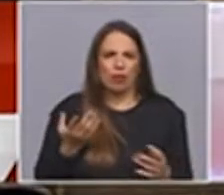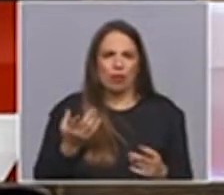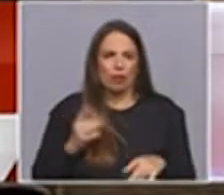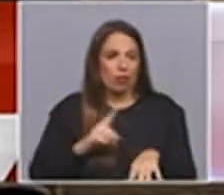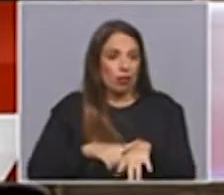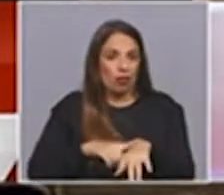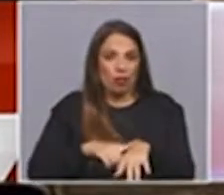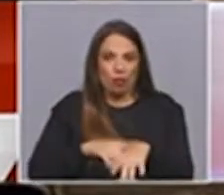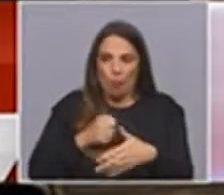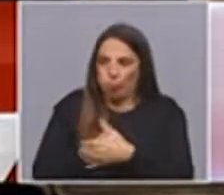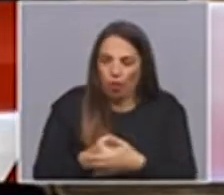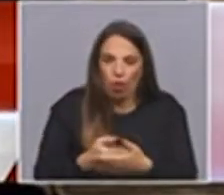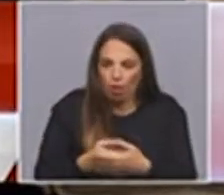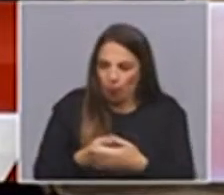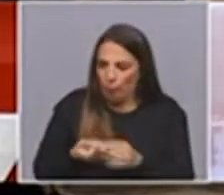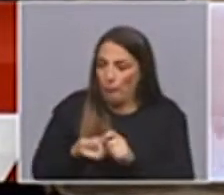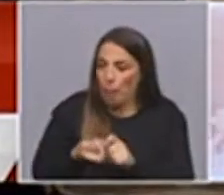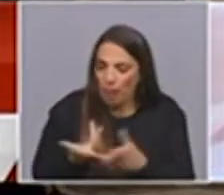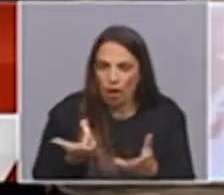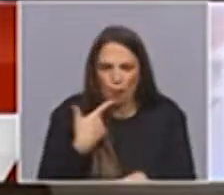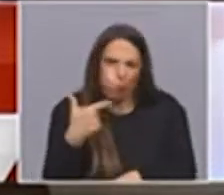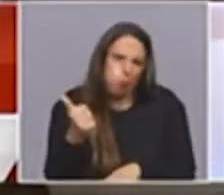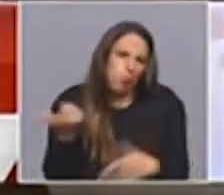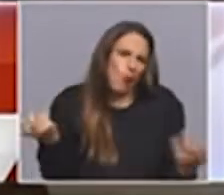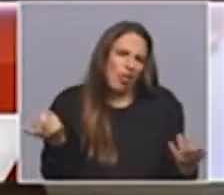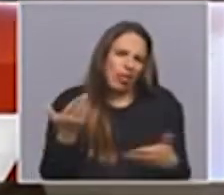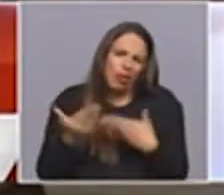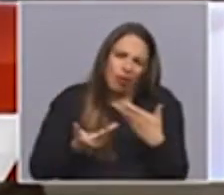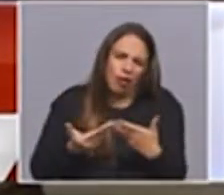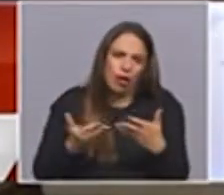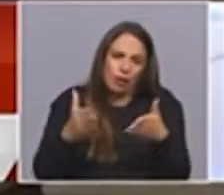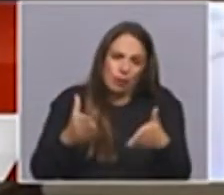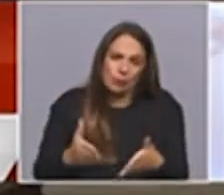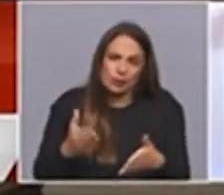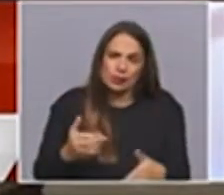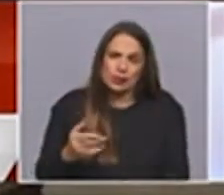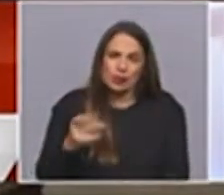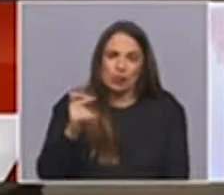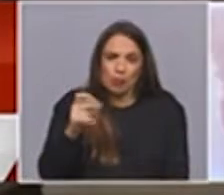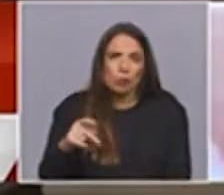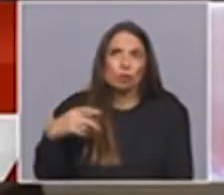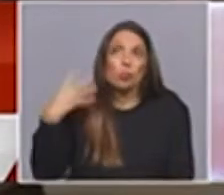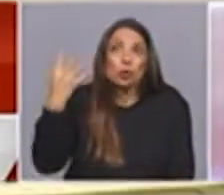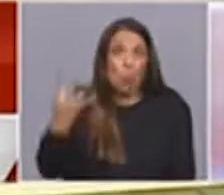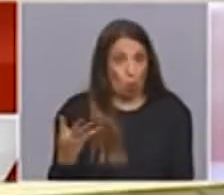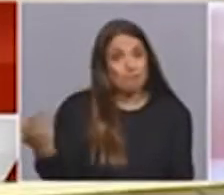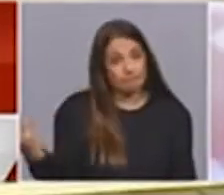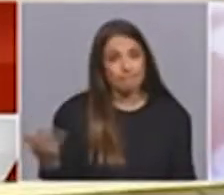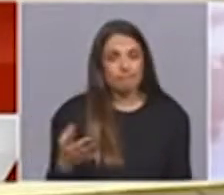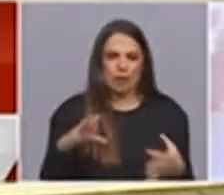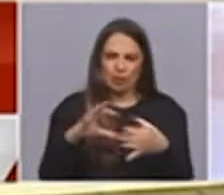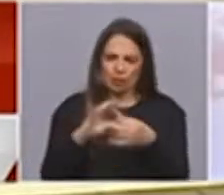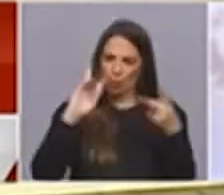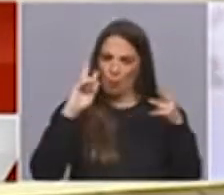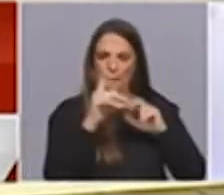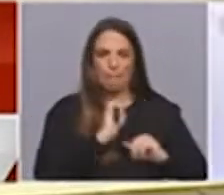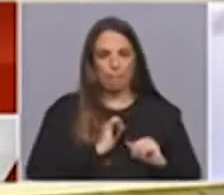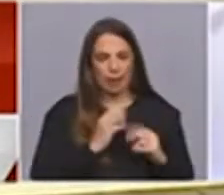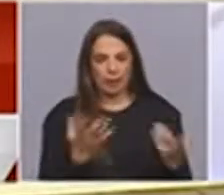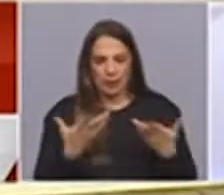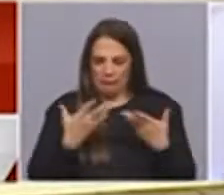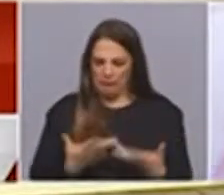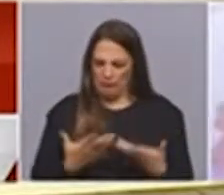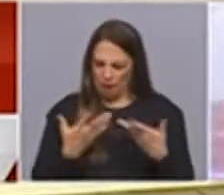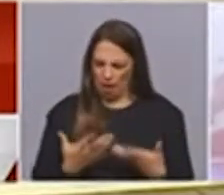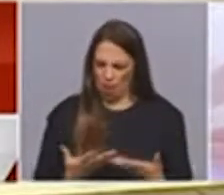hora, a toque de caixa, e, portanto, tem que ser para a próxima legislatura. Do nosso ponto de vista, não faz nenhum sentido que neste